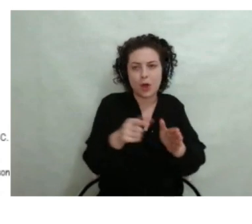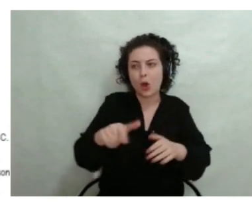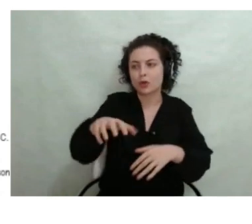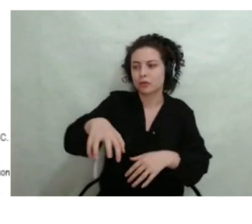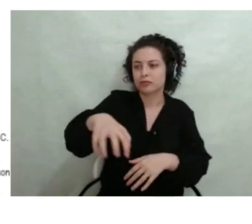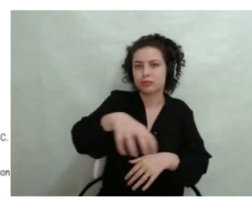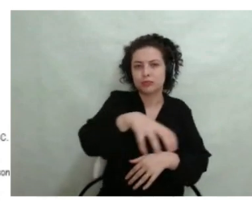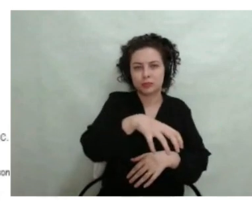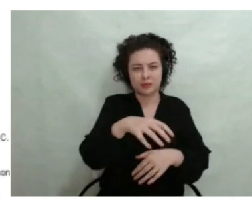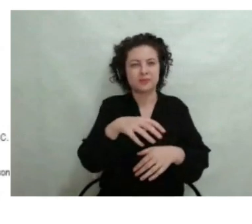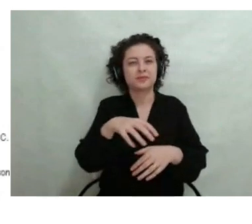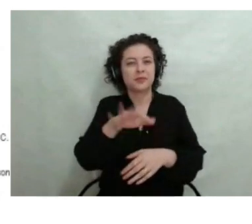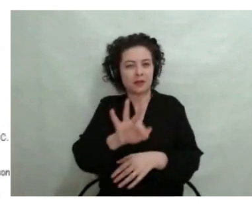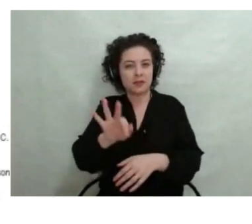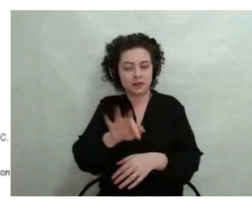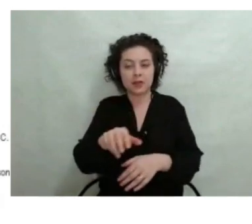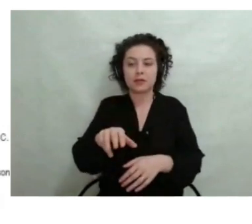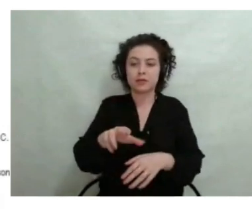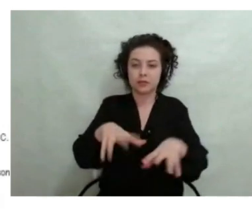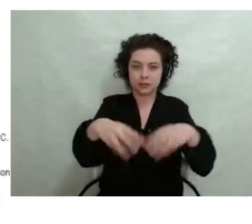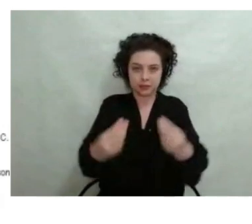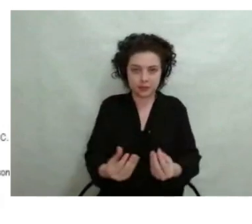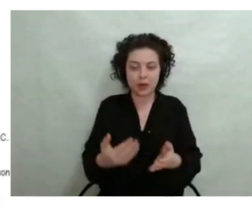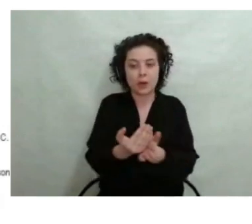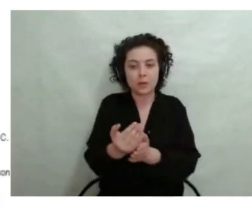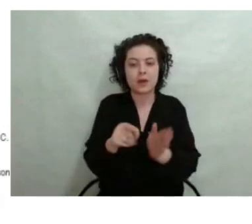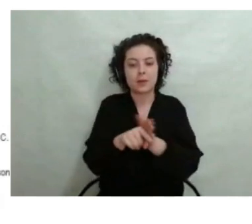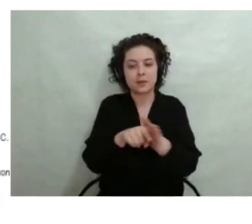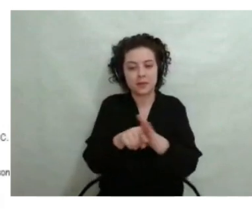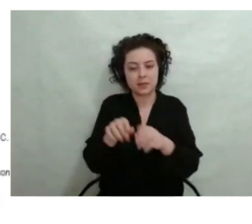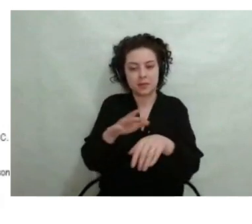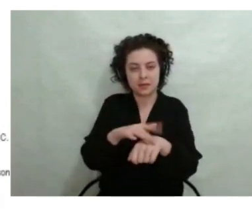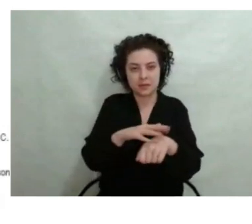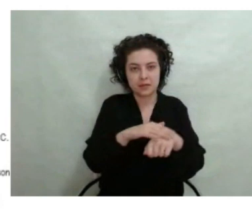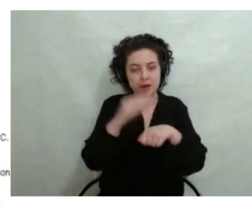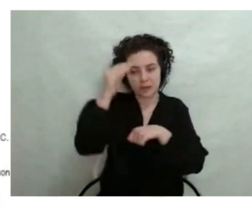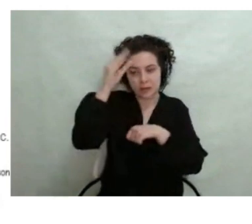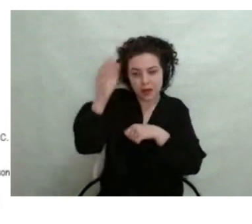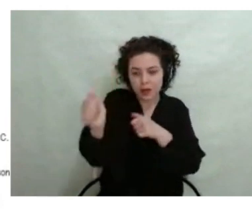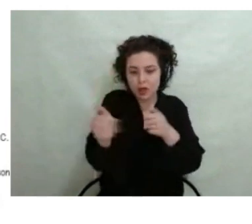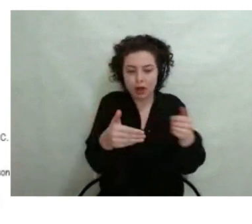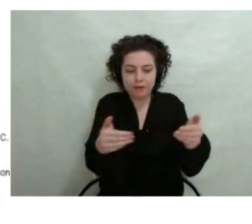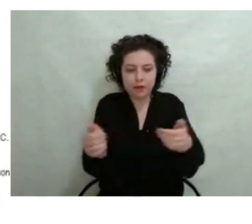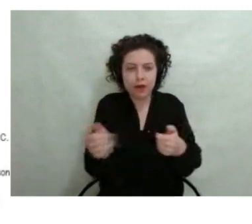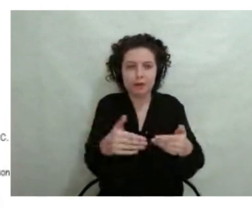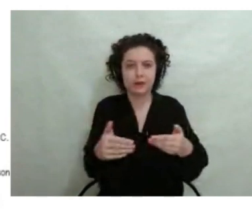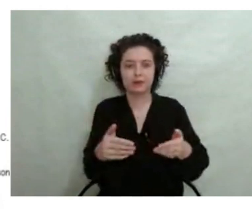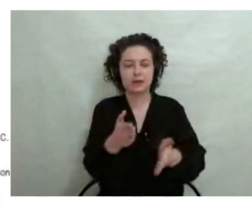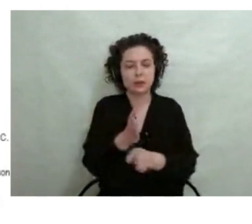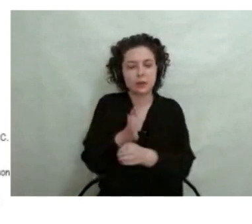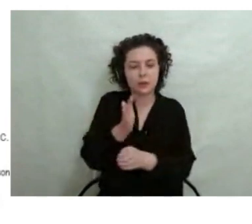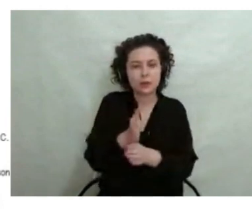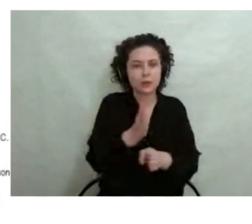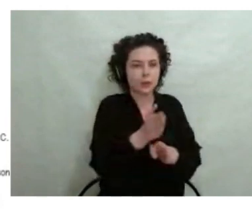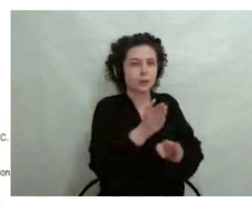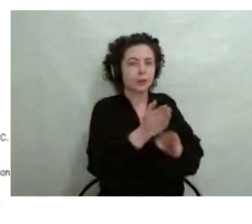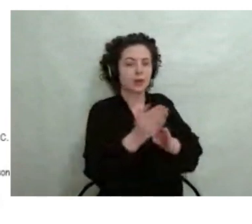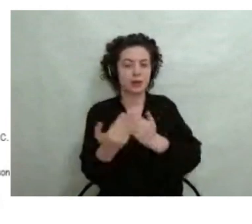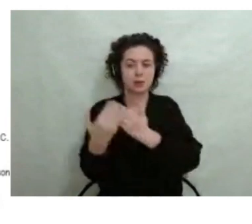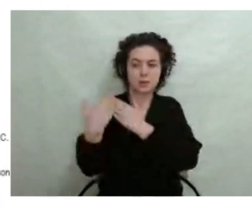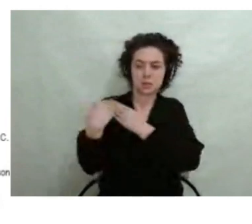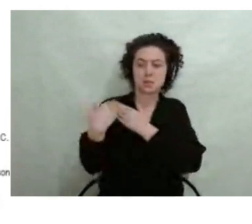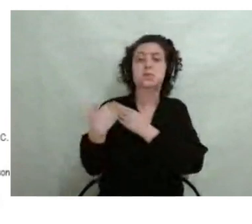começaram a pesquisar essa doença para novos conhecimentos, né? Então, cumprindo seu papel, cumprindo o